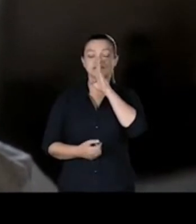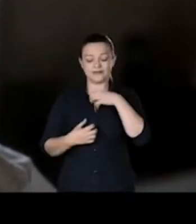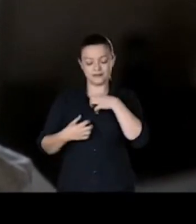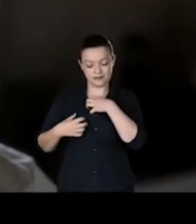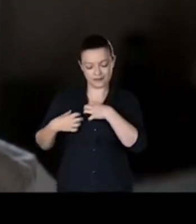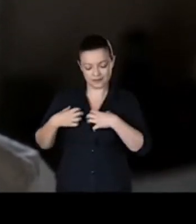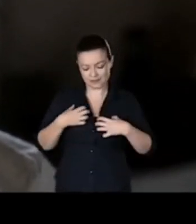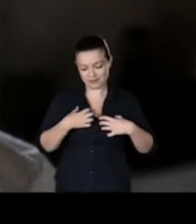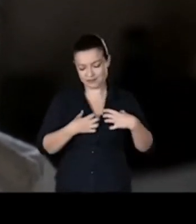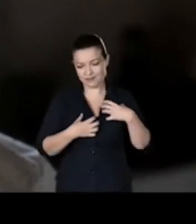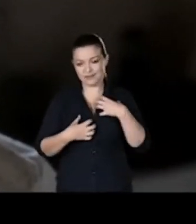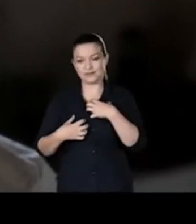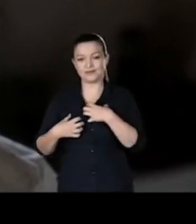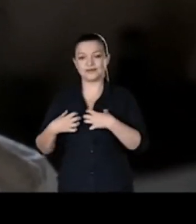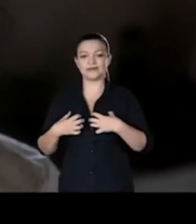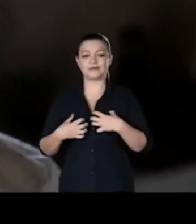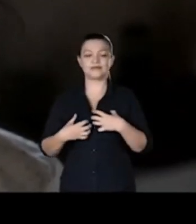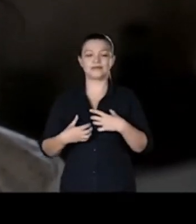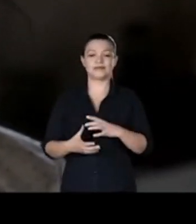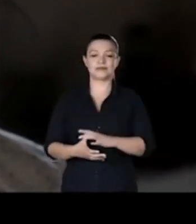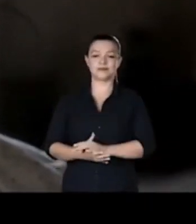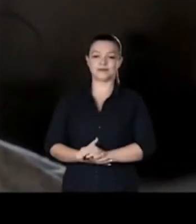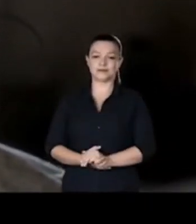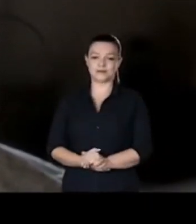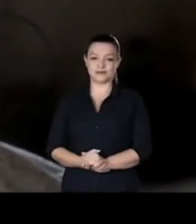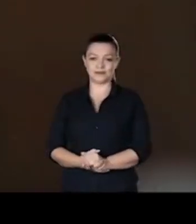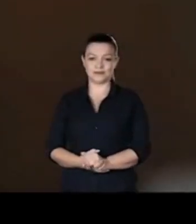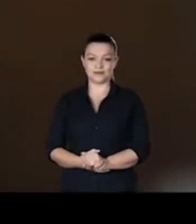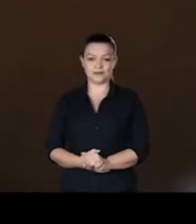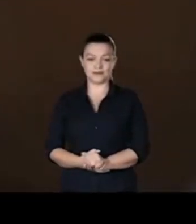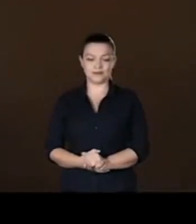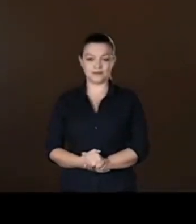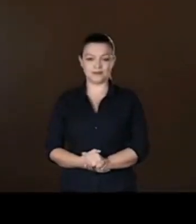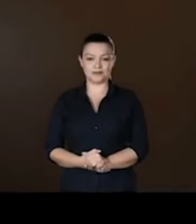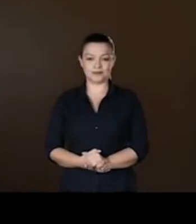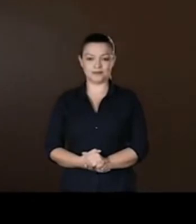silêncio vai falar por mim.